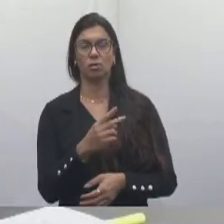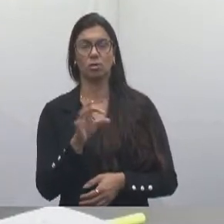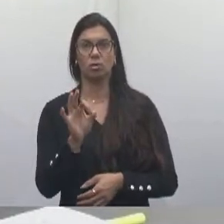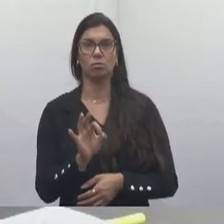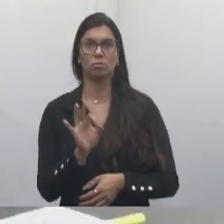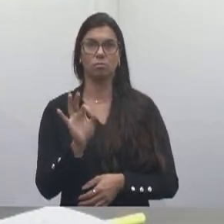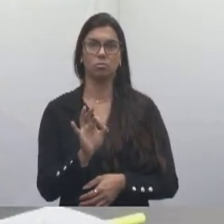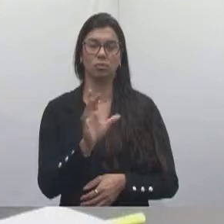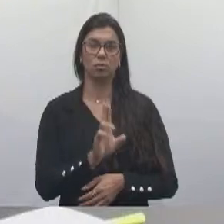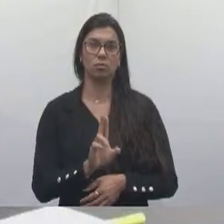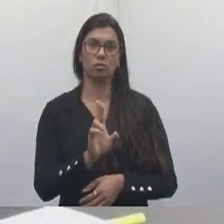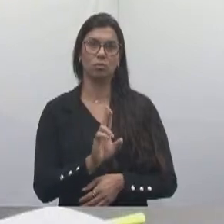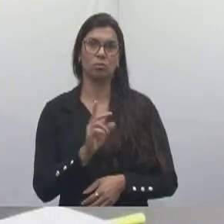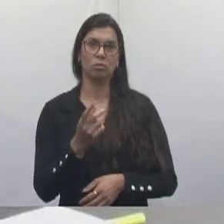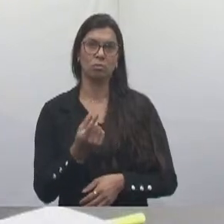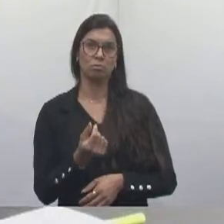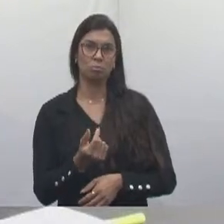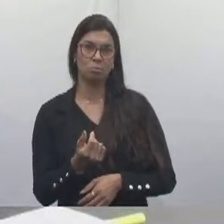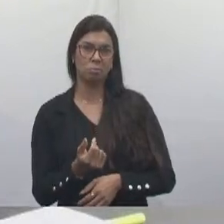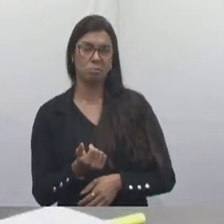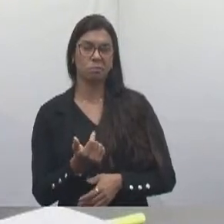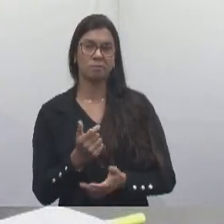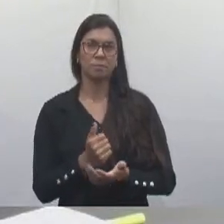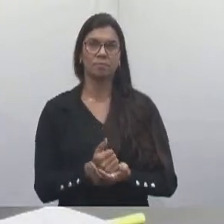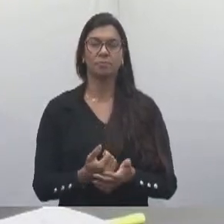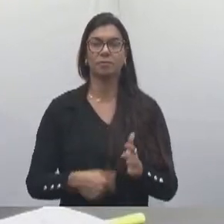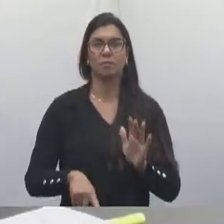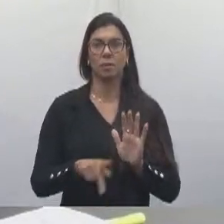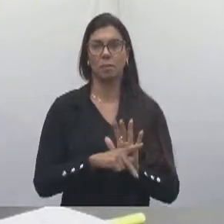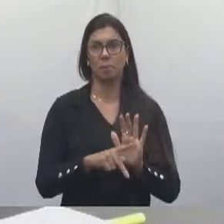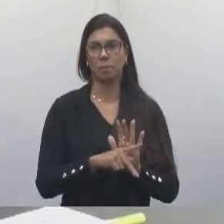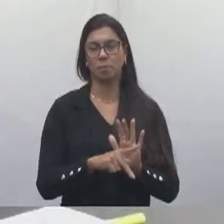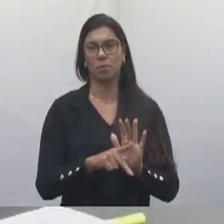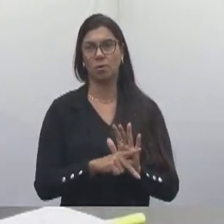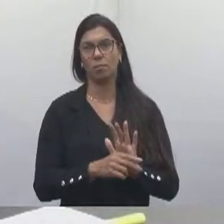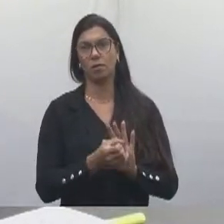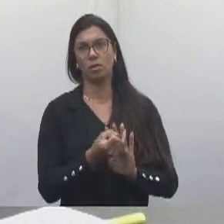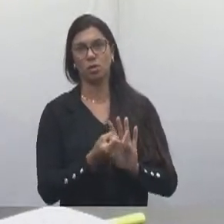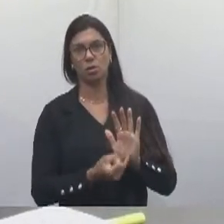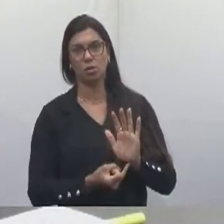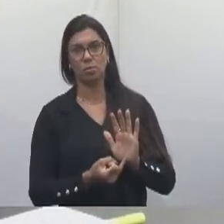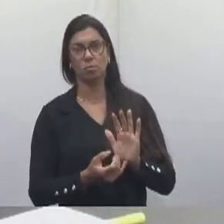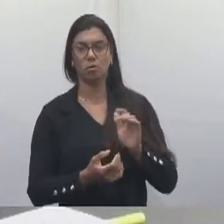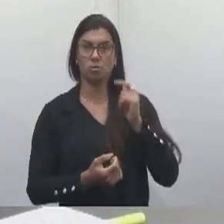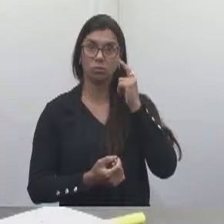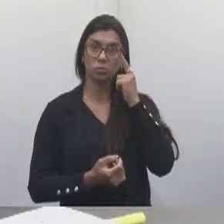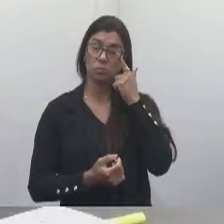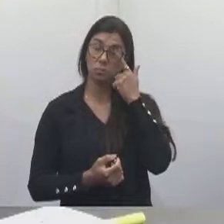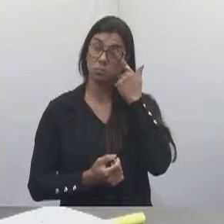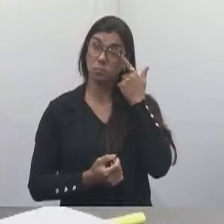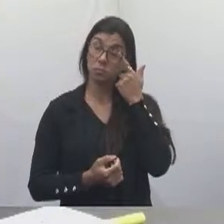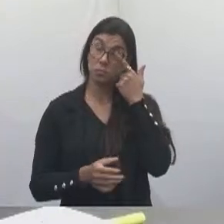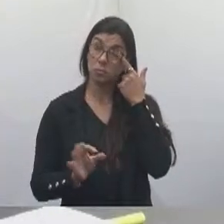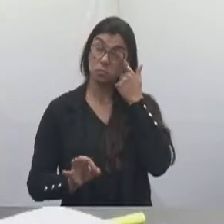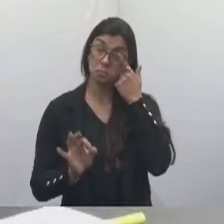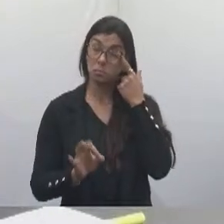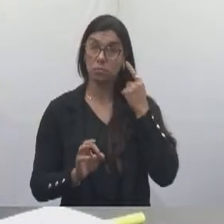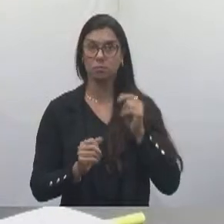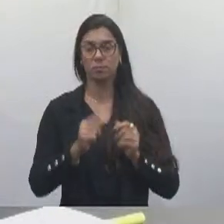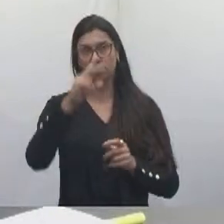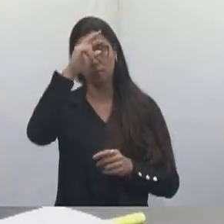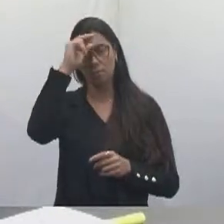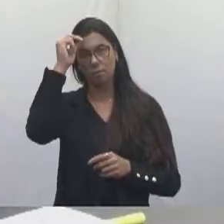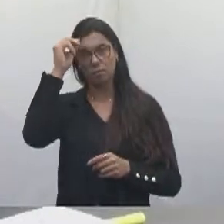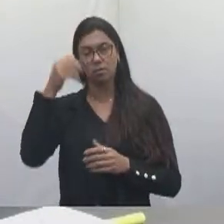22% das receitas próprias dos impostos e transferência. E aí veio a justificativa que o prefeito brigou na